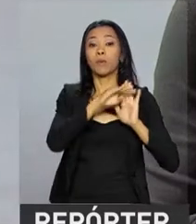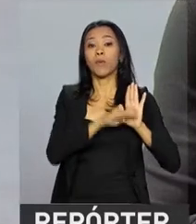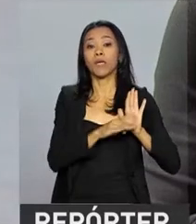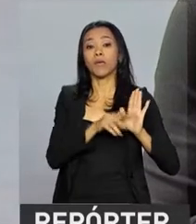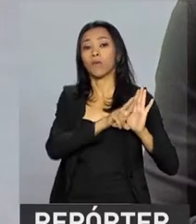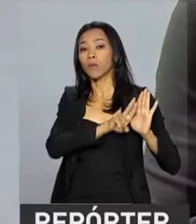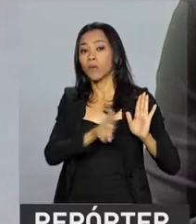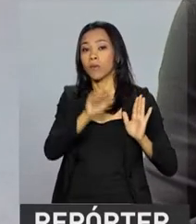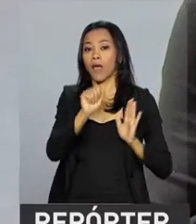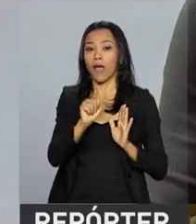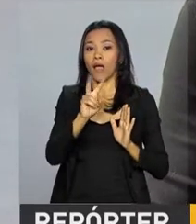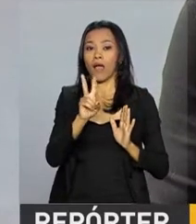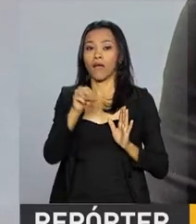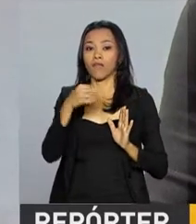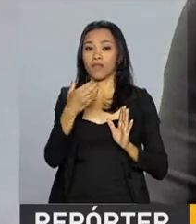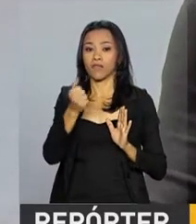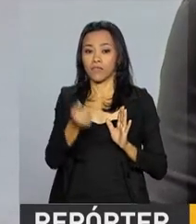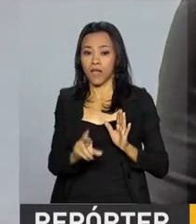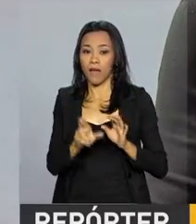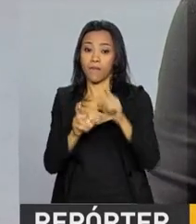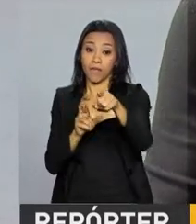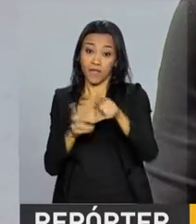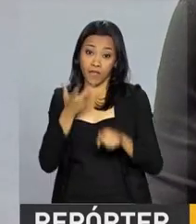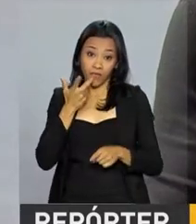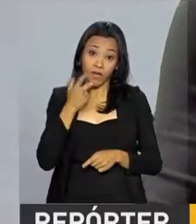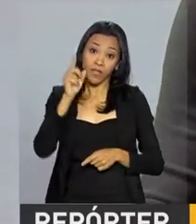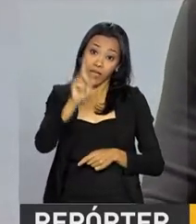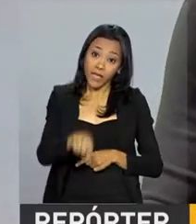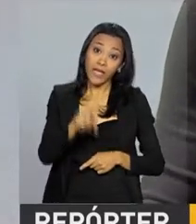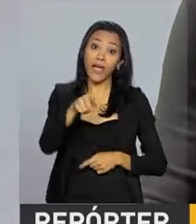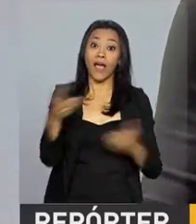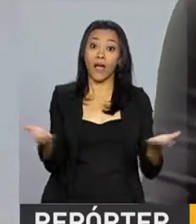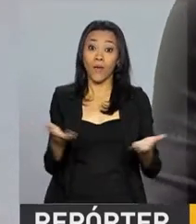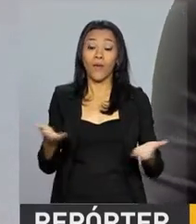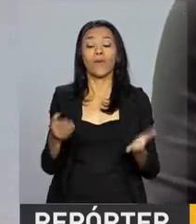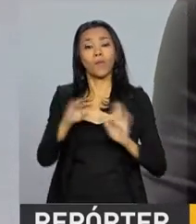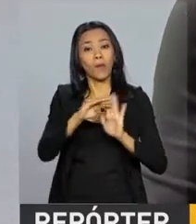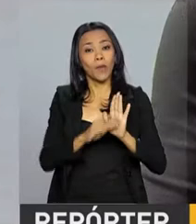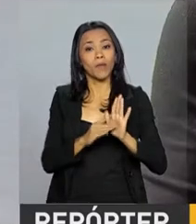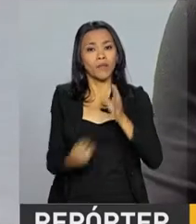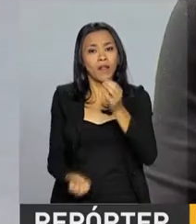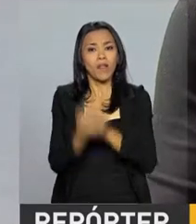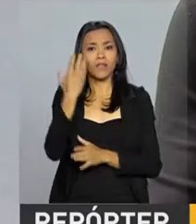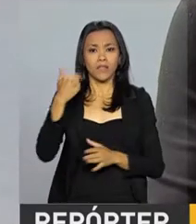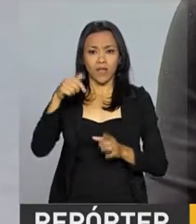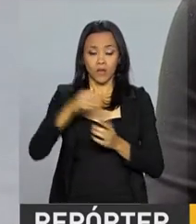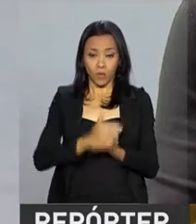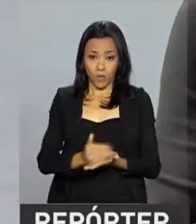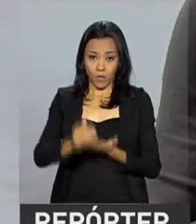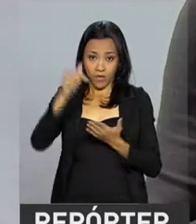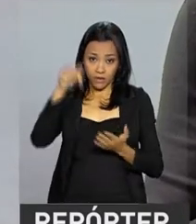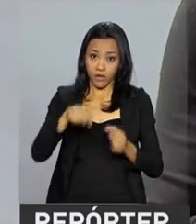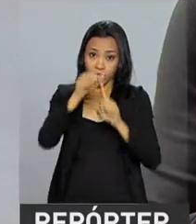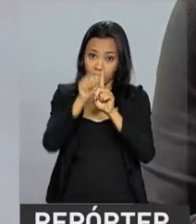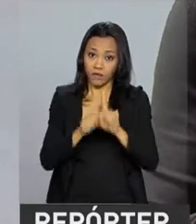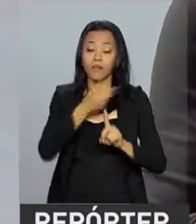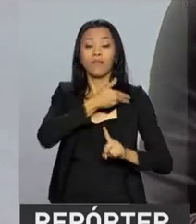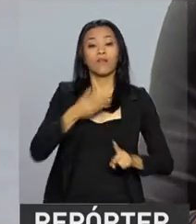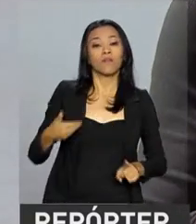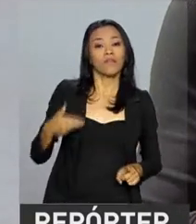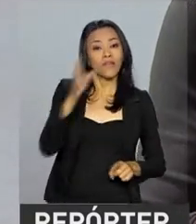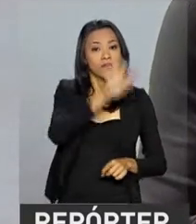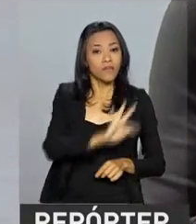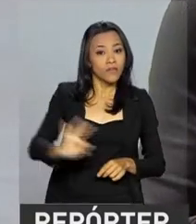Os recursos para a construção da ponte vêm do programa Agora é Avançar, lançado no início deste mês pelo governo federal